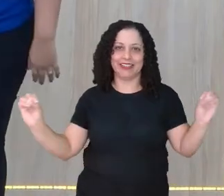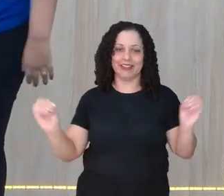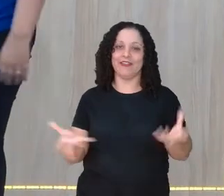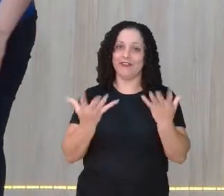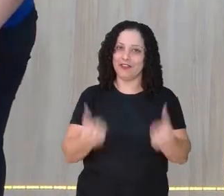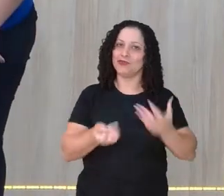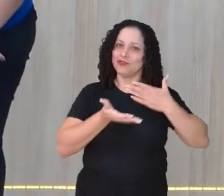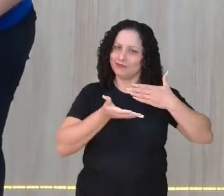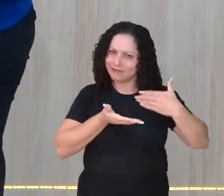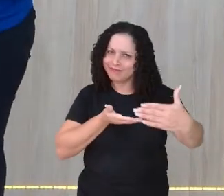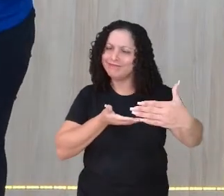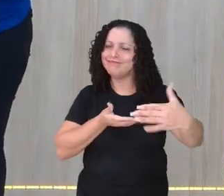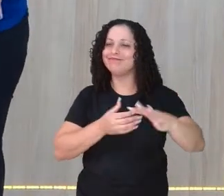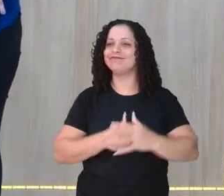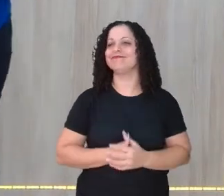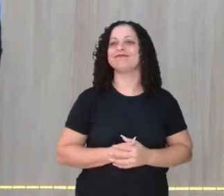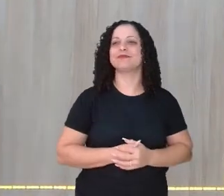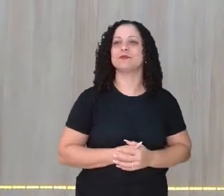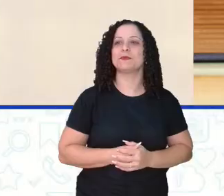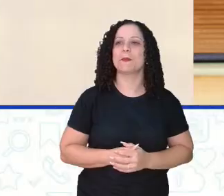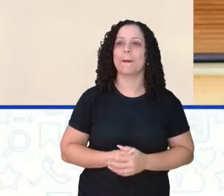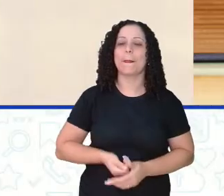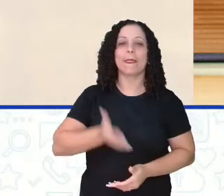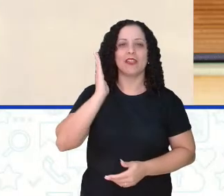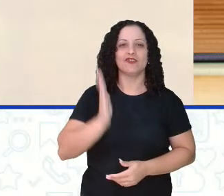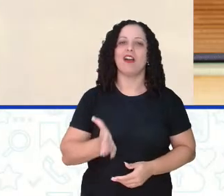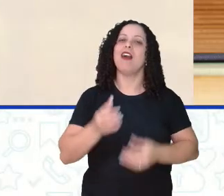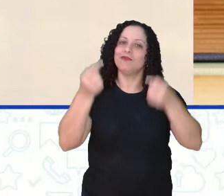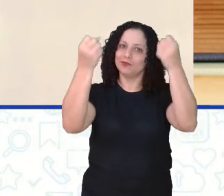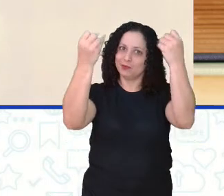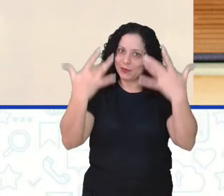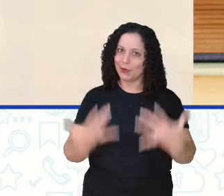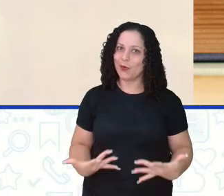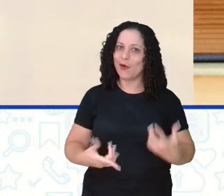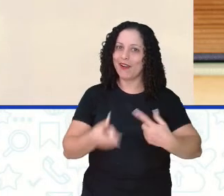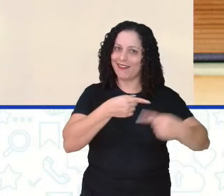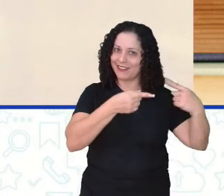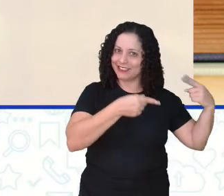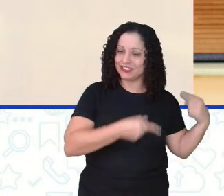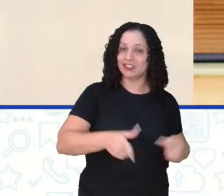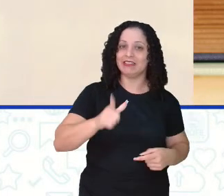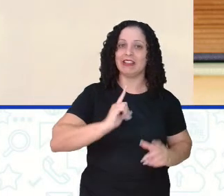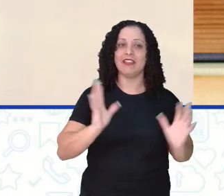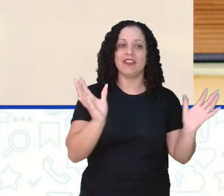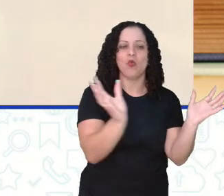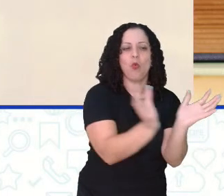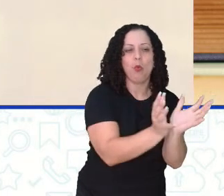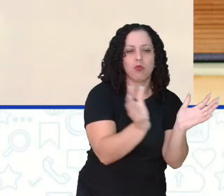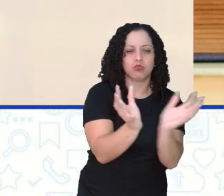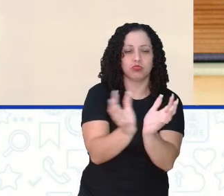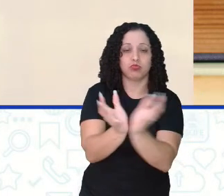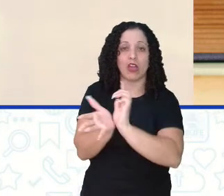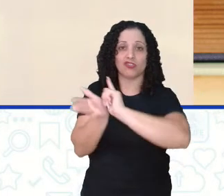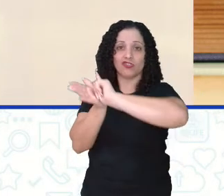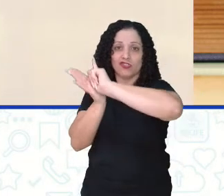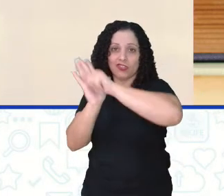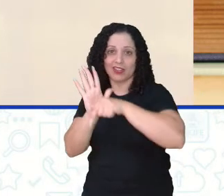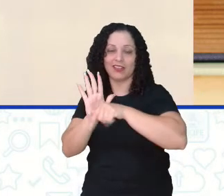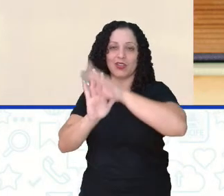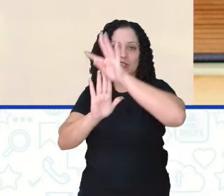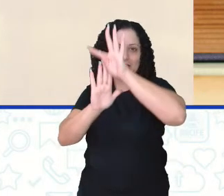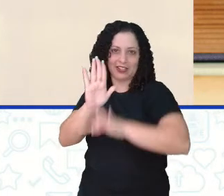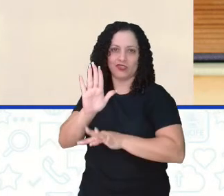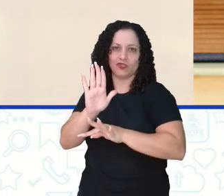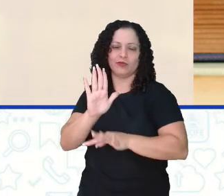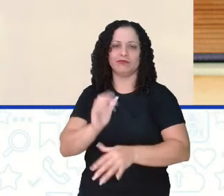lá. Como a gente já comentou, já falou um pouquinho aqui, a gente tem um agrupamento de gênero da ordem do